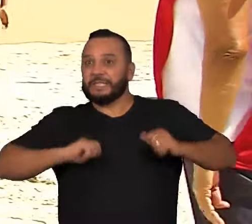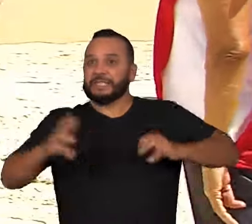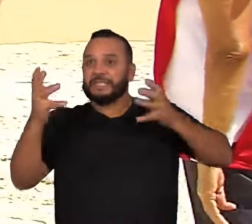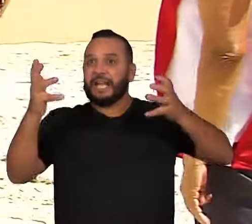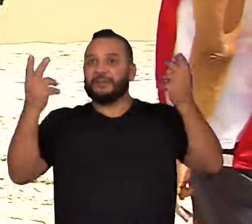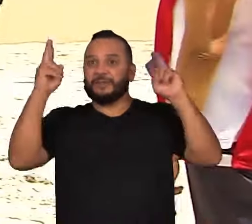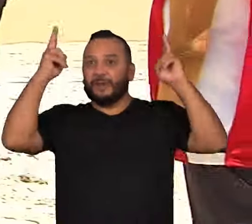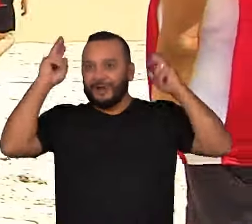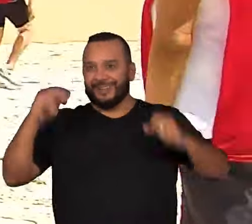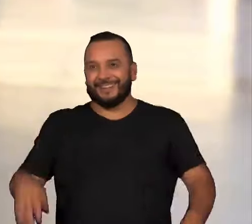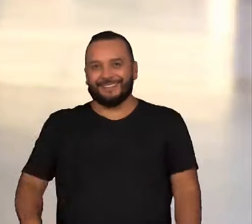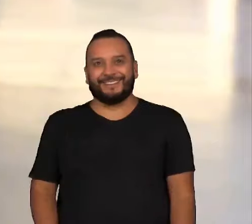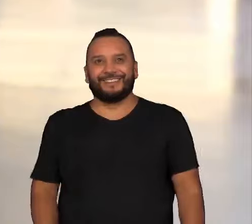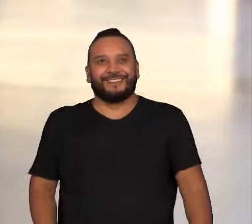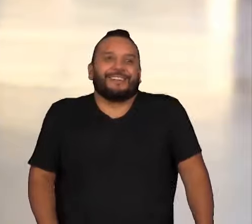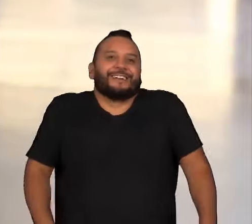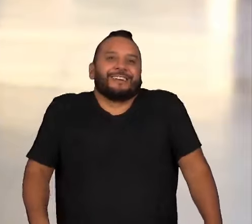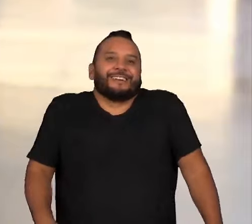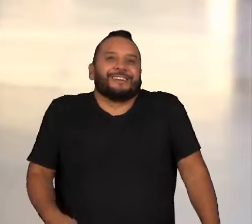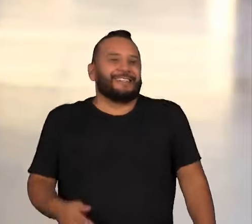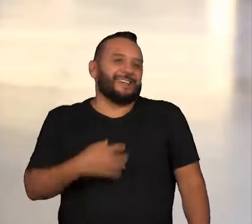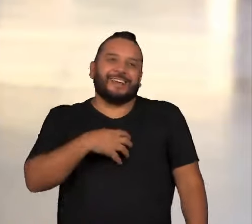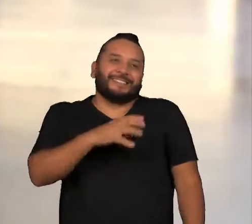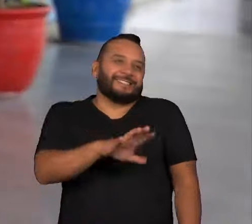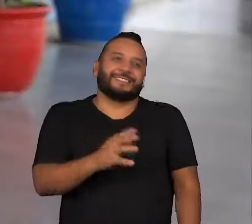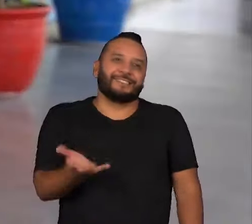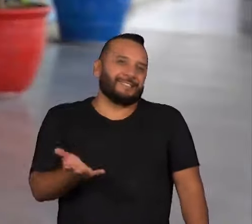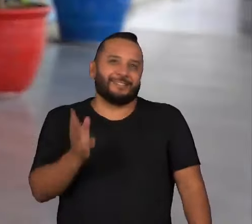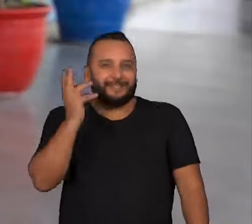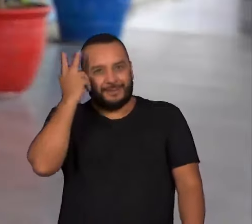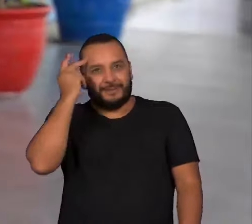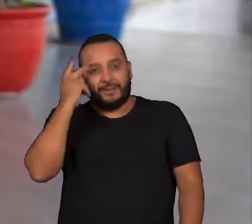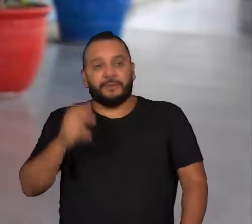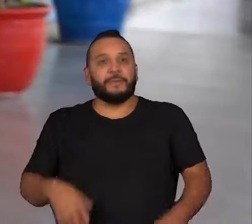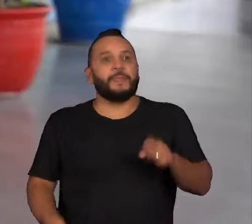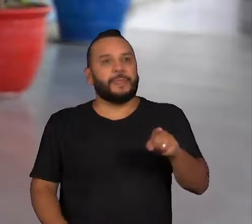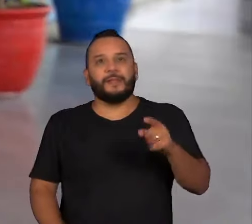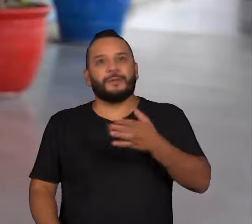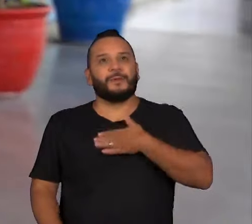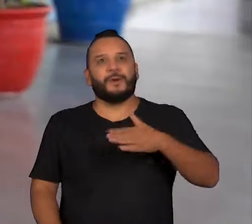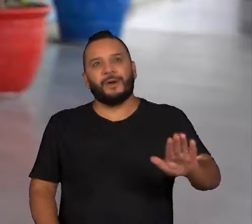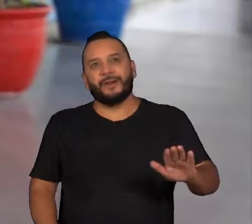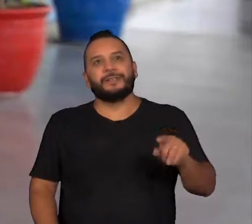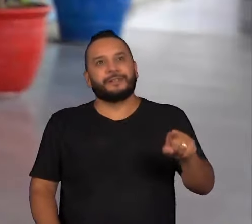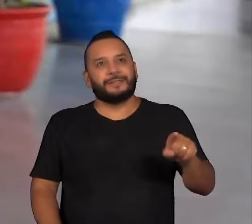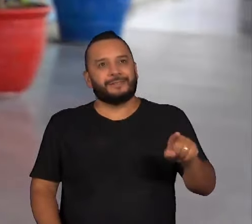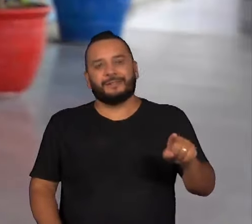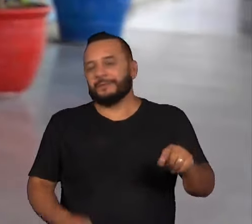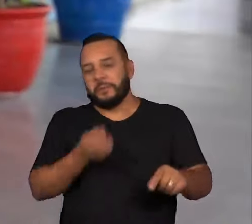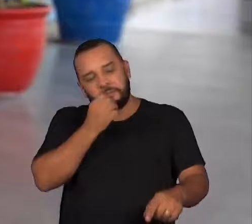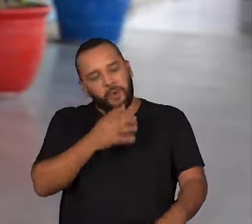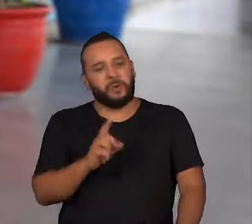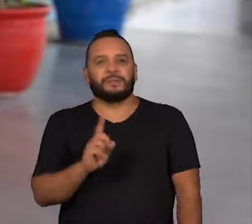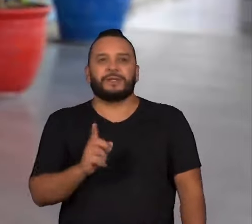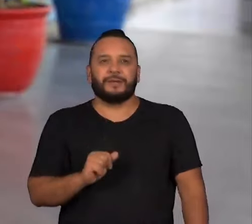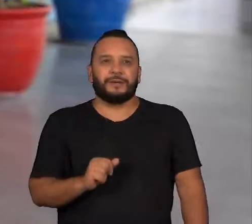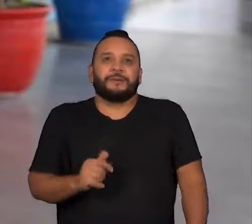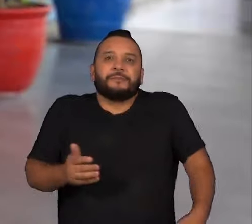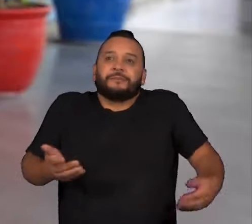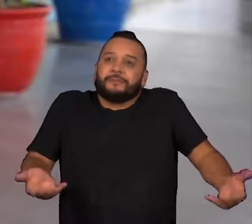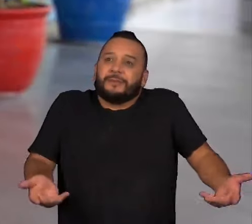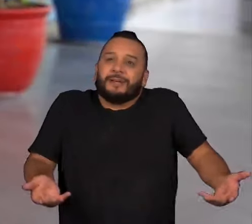quer ganhar, né? Ah, mas é assim mesmo, né? Faz parte. Ele não gosta disso. Ele fala que isso não é saudável. Mas não tem